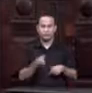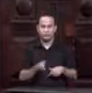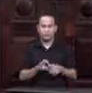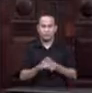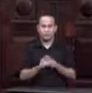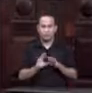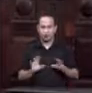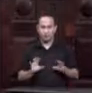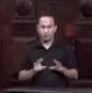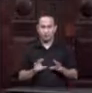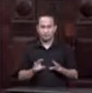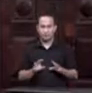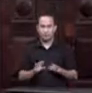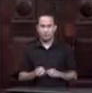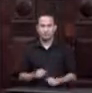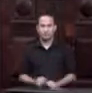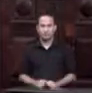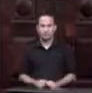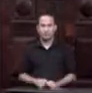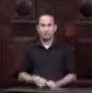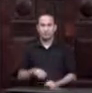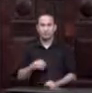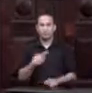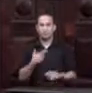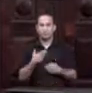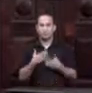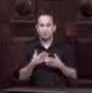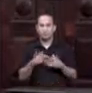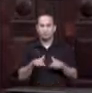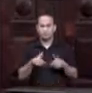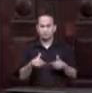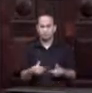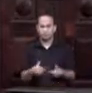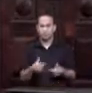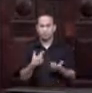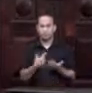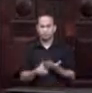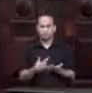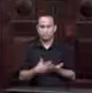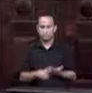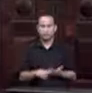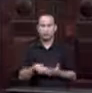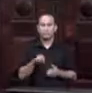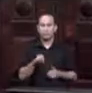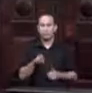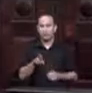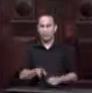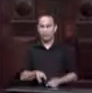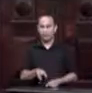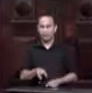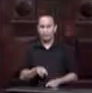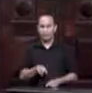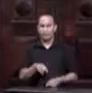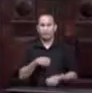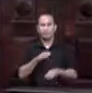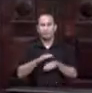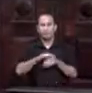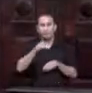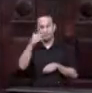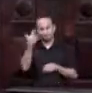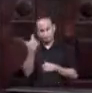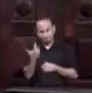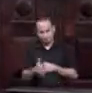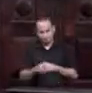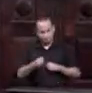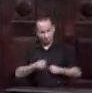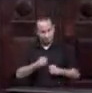sobre o Executivo. O cálculo e a maneira e o acordo que foi feito livra completamente e, mais uma vez, o